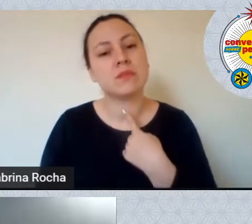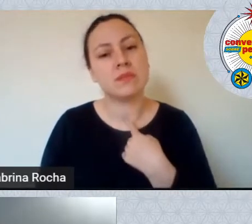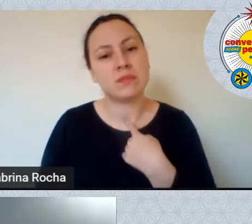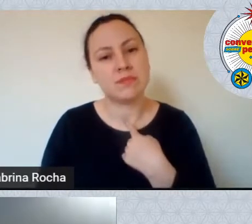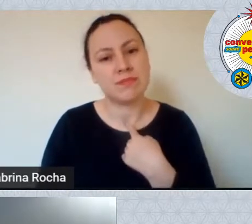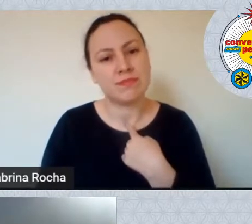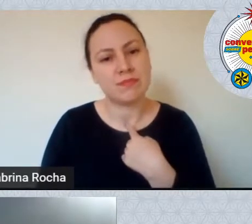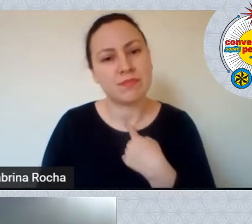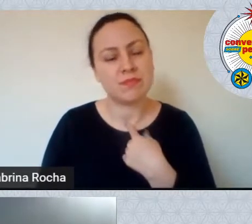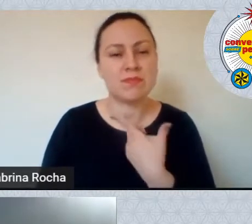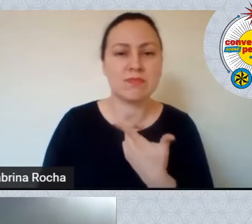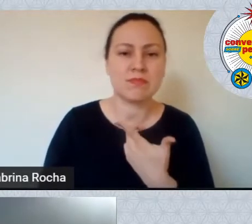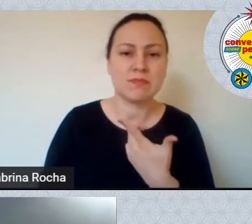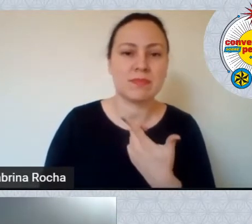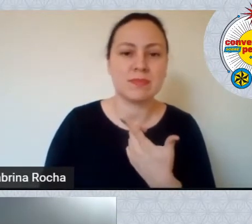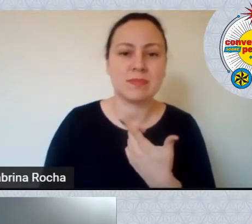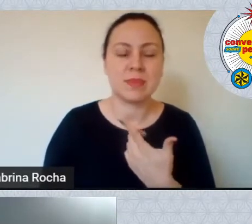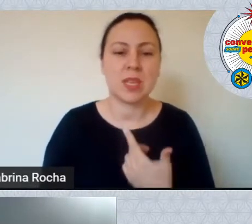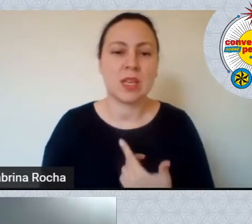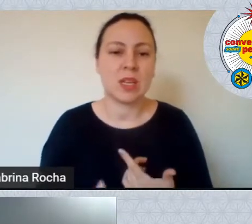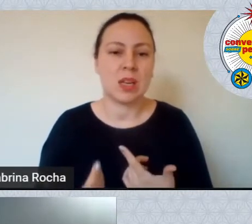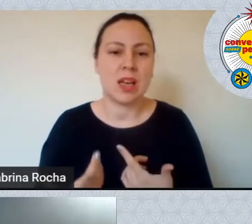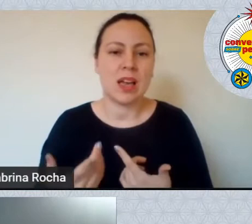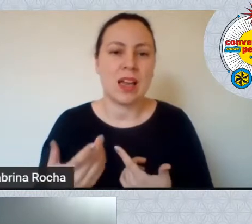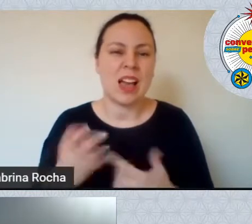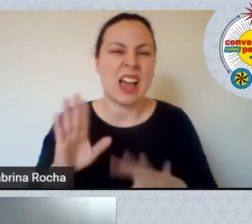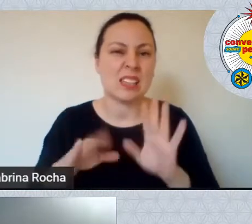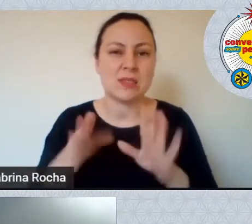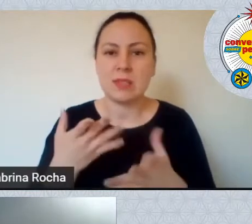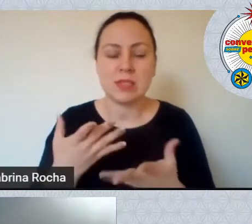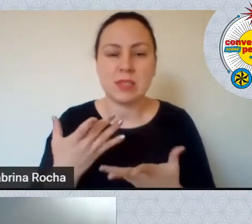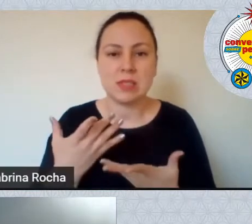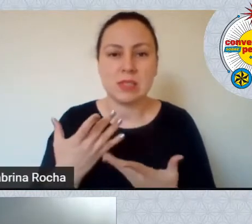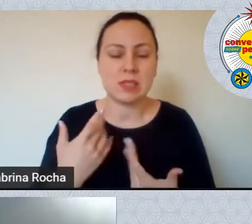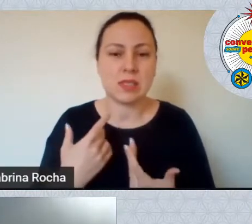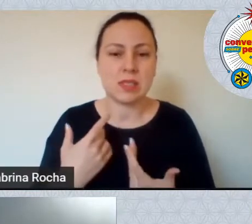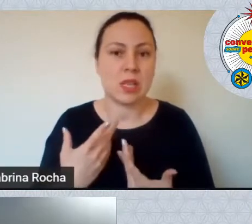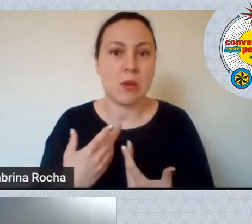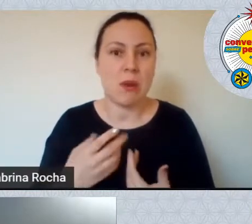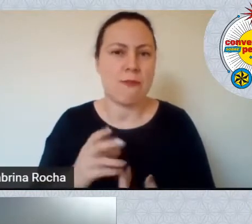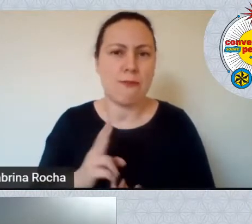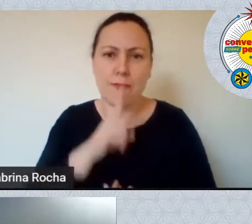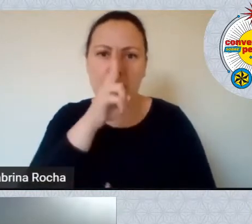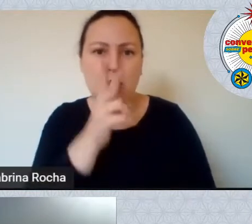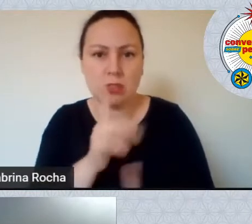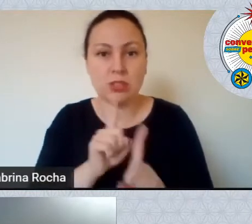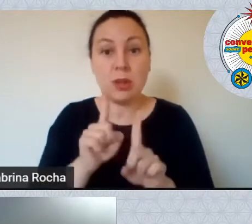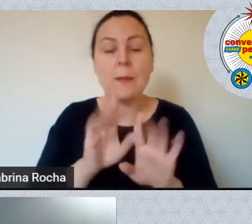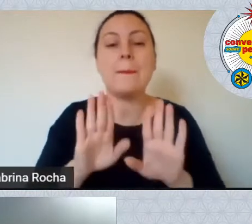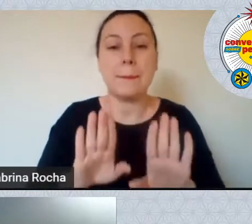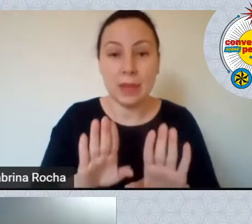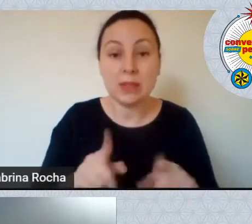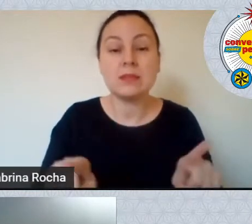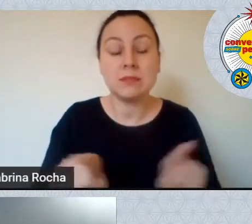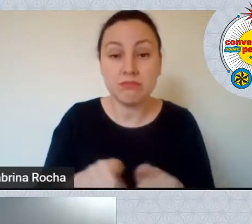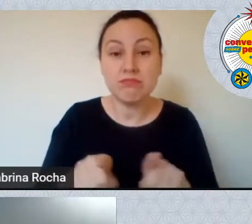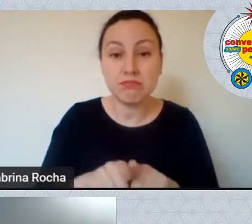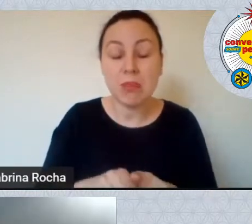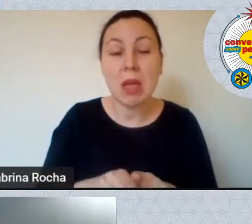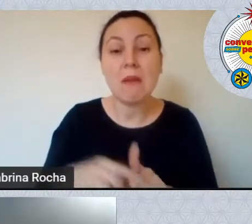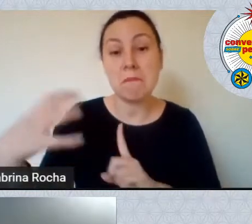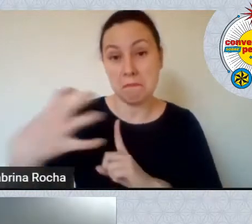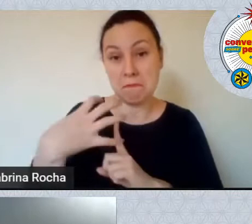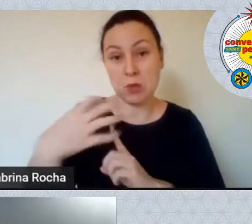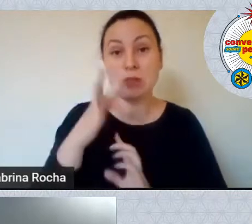que a gente não cuida muito, não tem muita consciência deles, eles interferem na determinação do futuro.